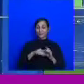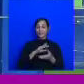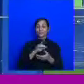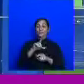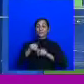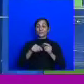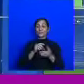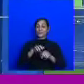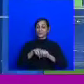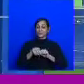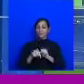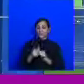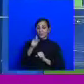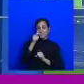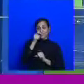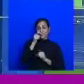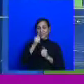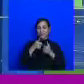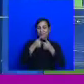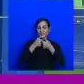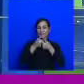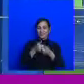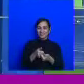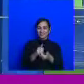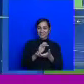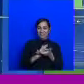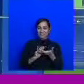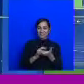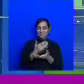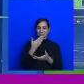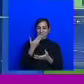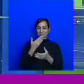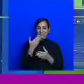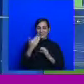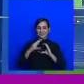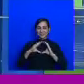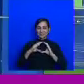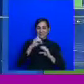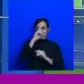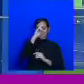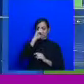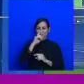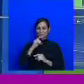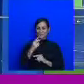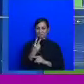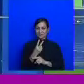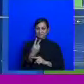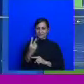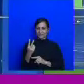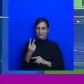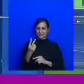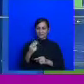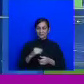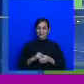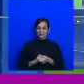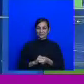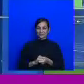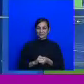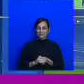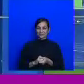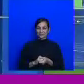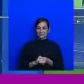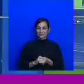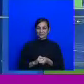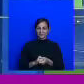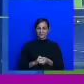do sorteio do Super 7, você conferindo o sorteio da Loto Fácil. Bola amarela, número 22. Amarela,